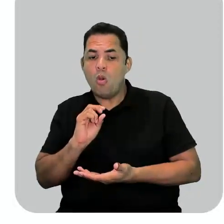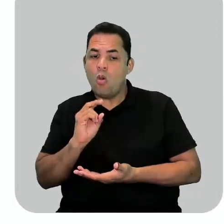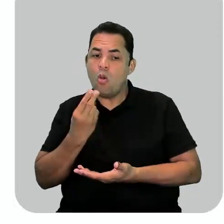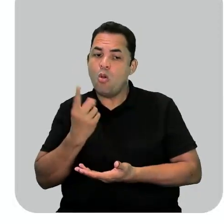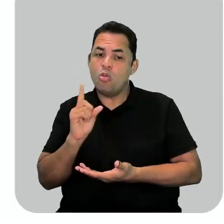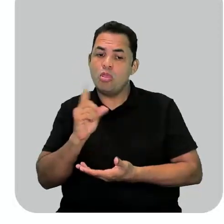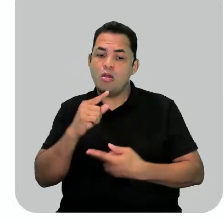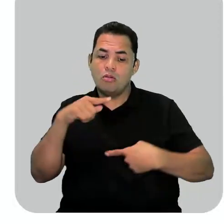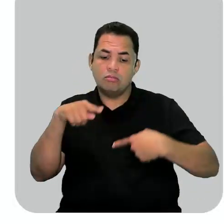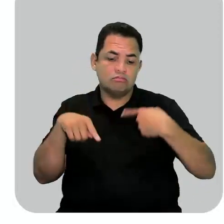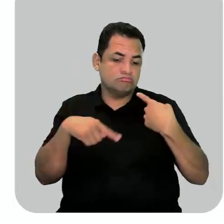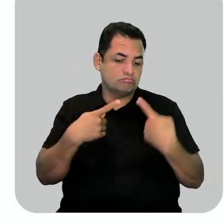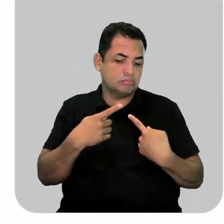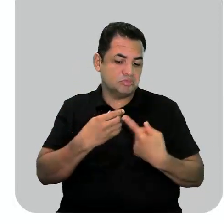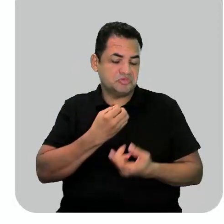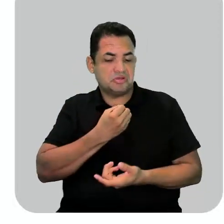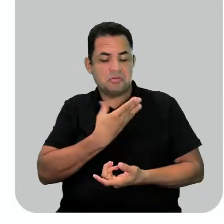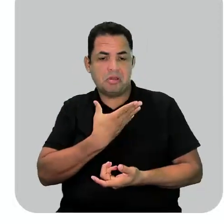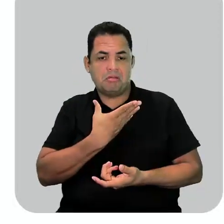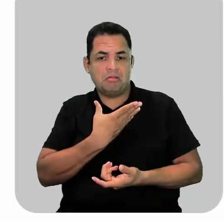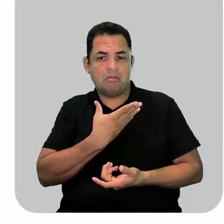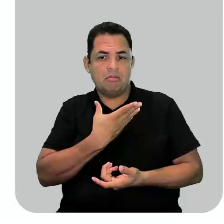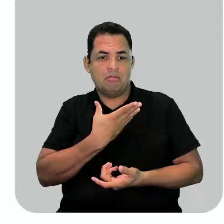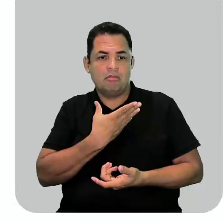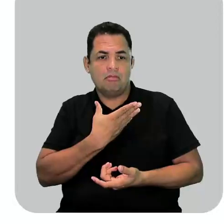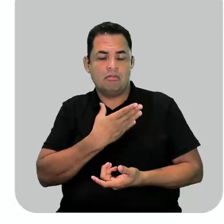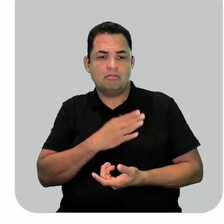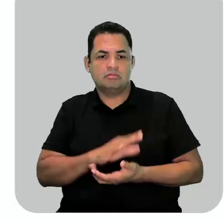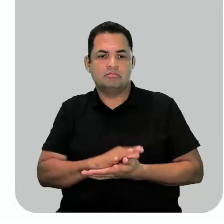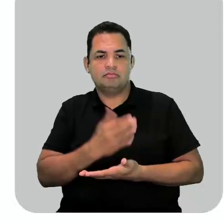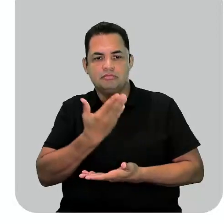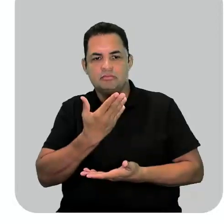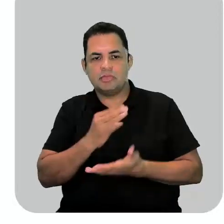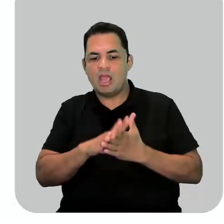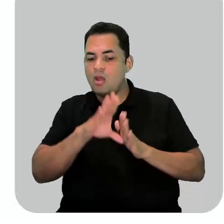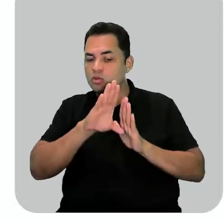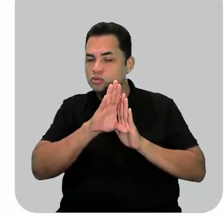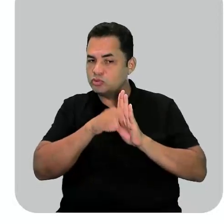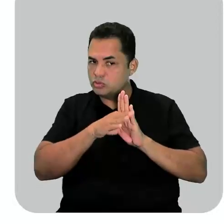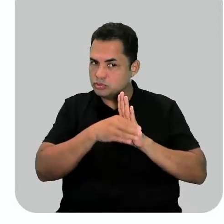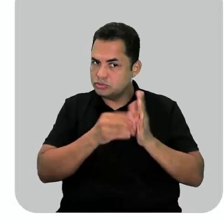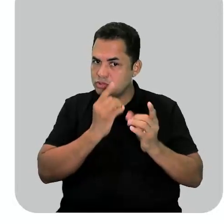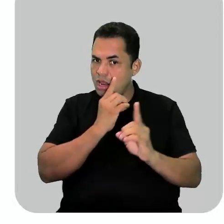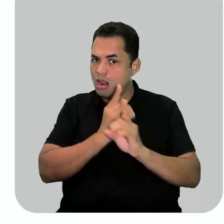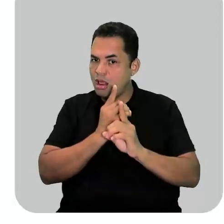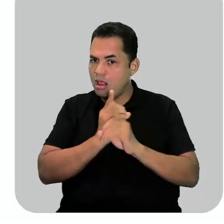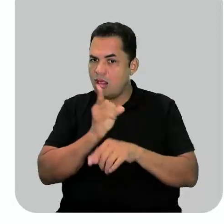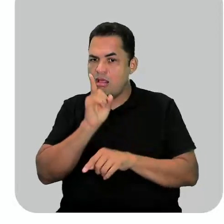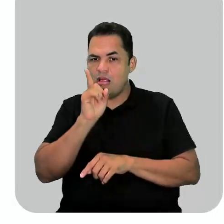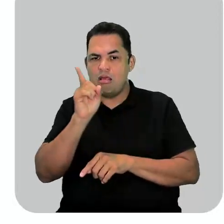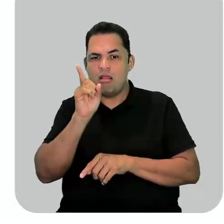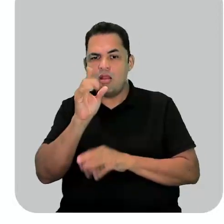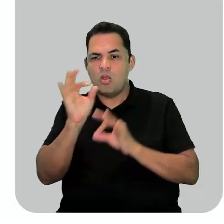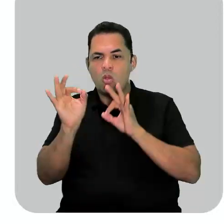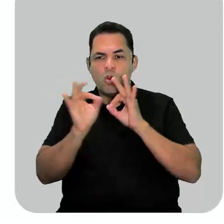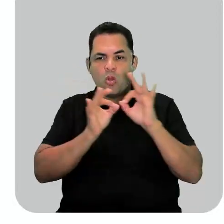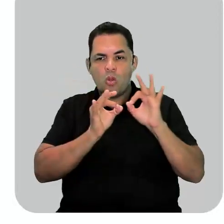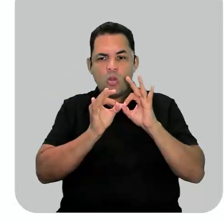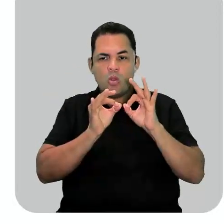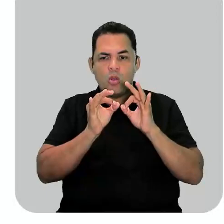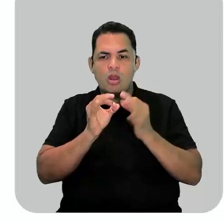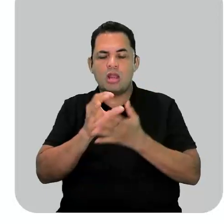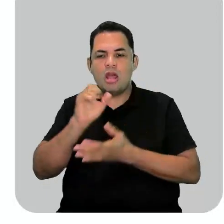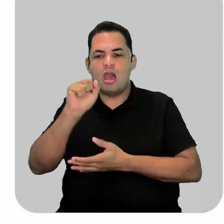com ou sem a intenção benéfica. Essa daqui é uma das definições que você vai encontrar lá na Organização Mundial